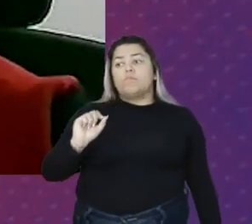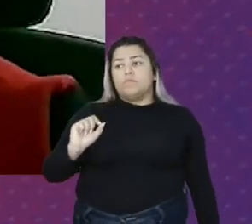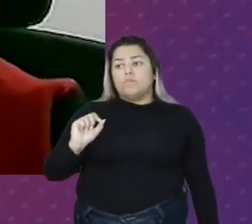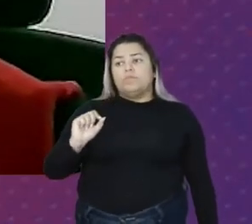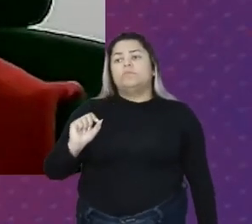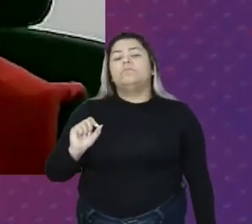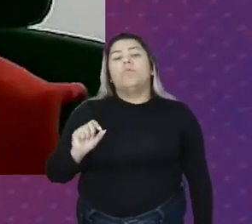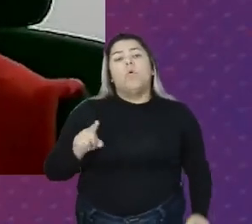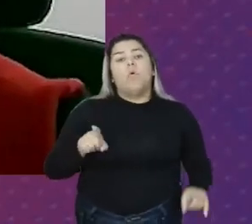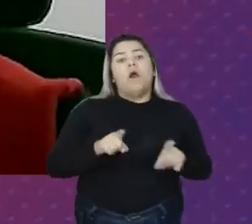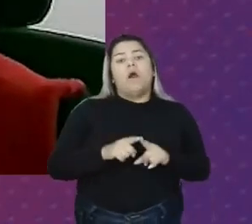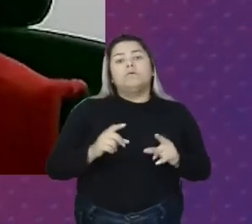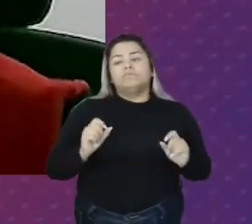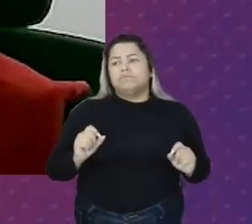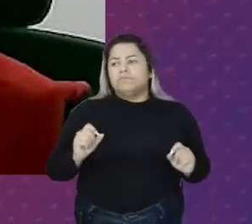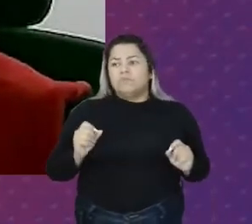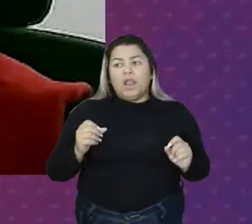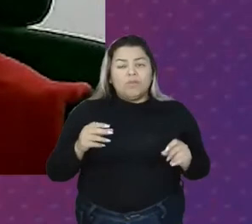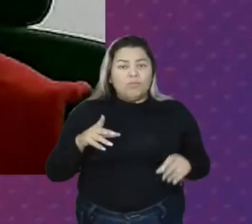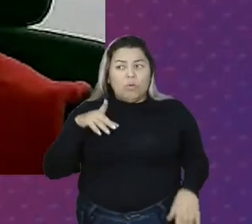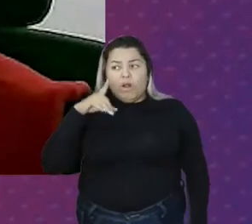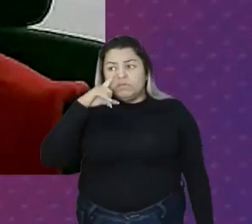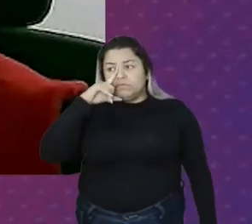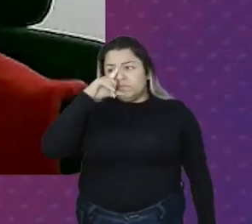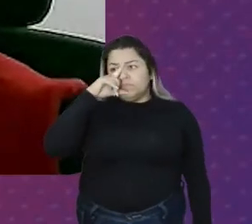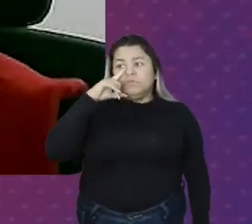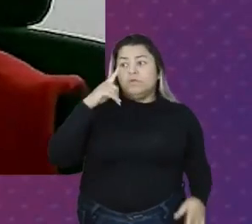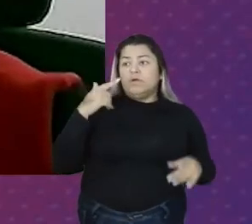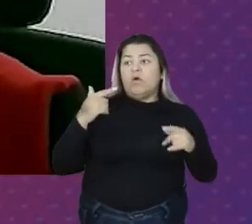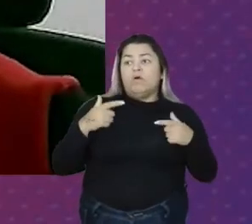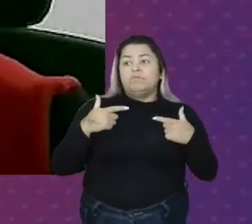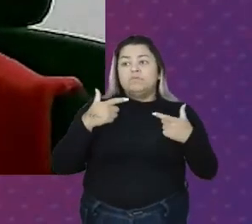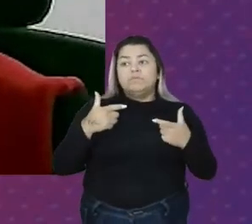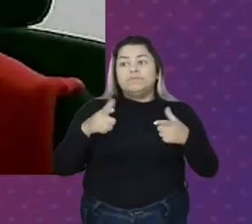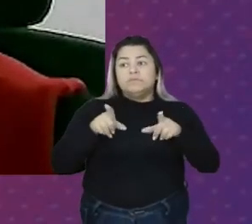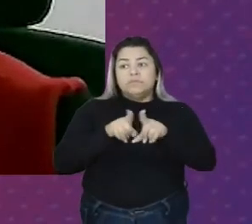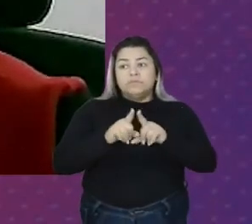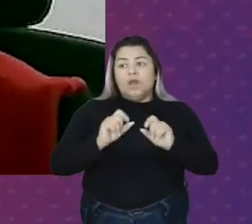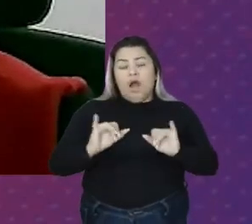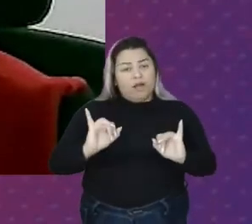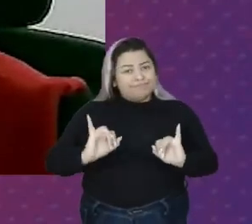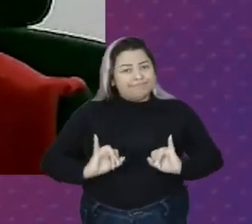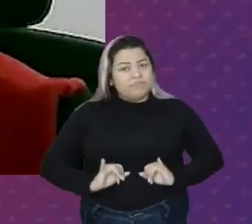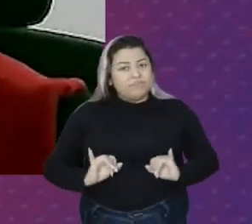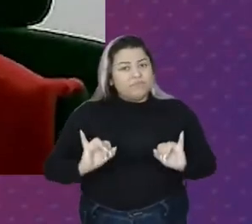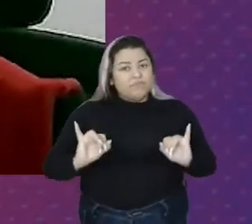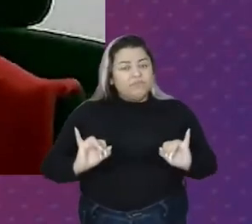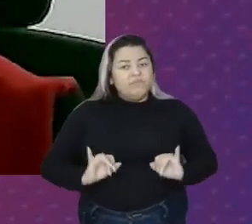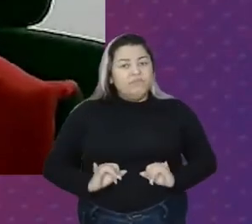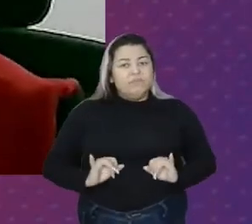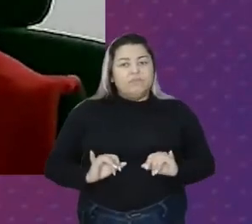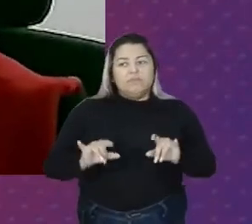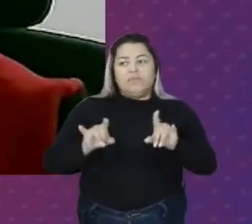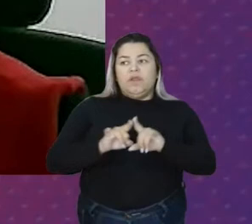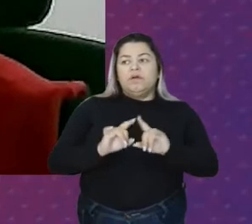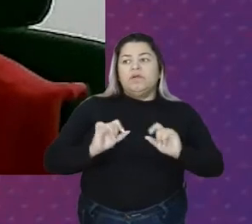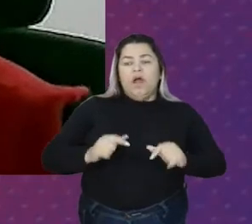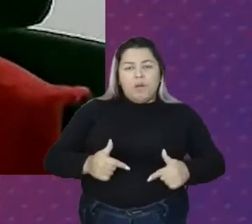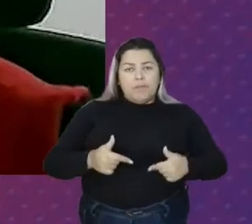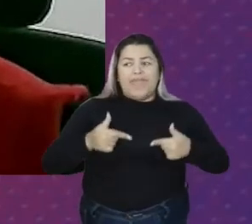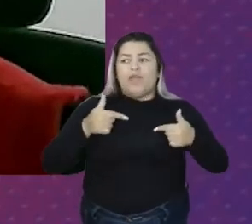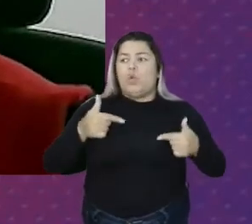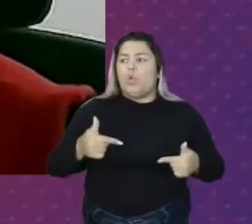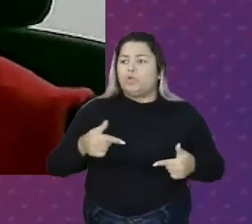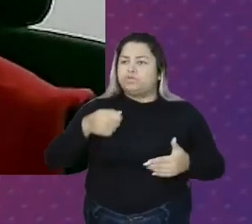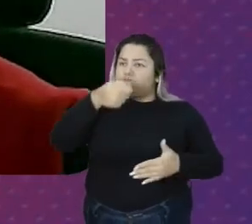uma situação muito, muito grave, onde nós estamos hoje sofrendo e lutando